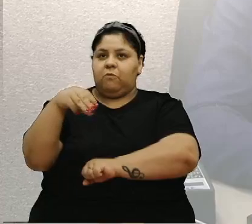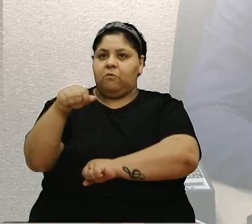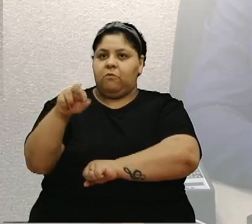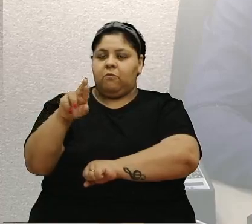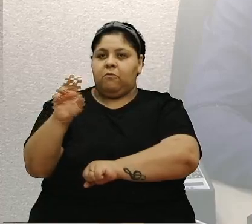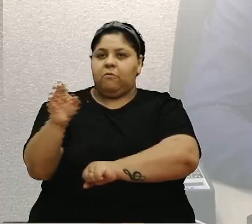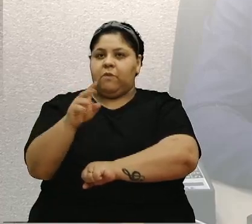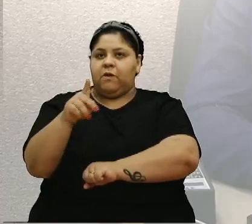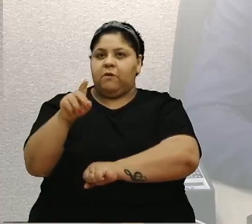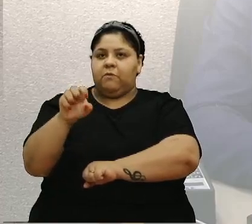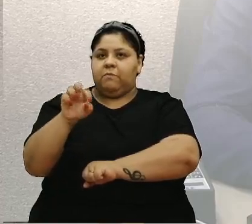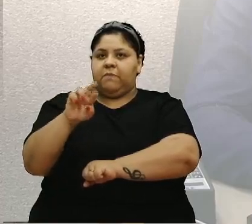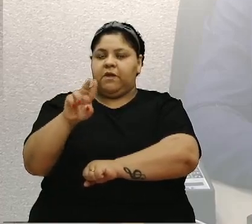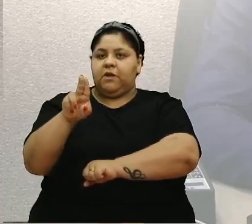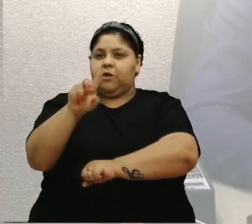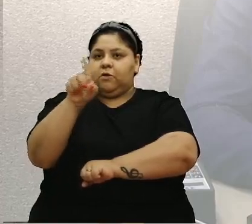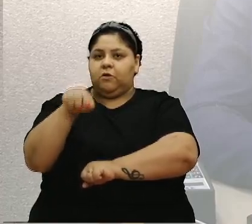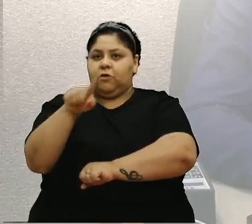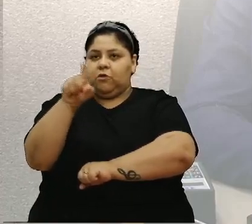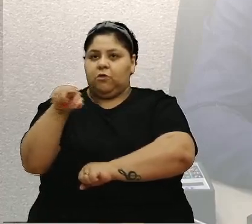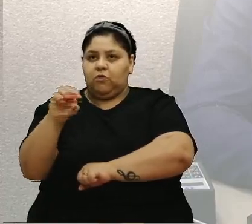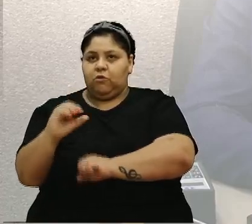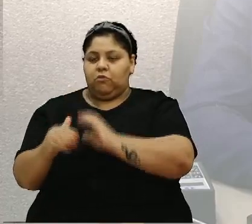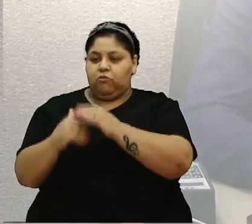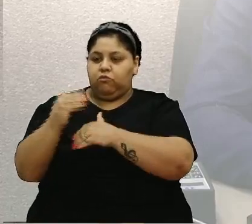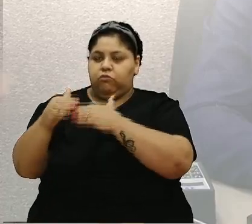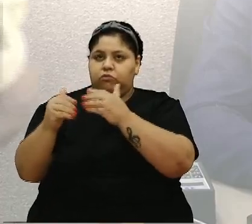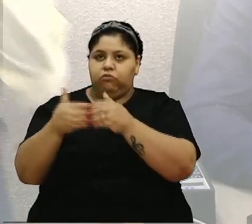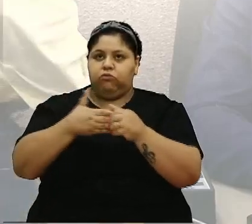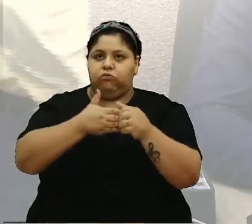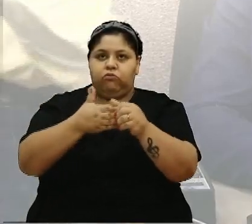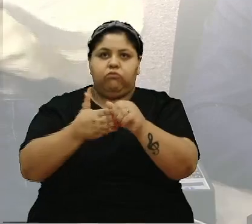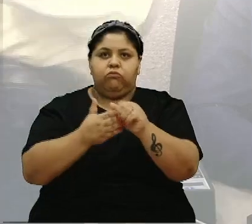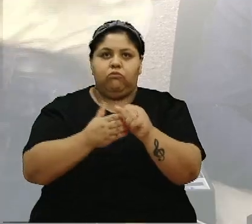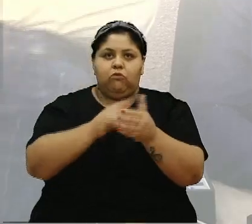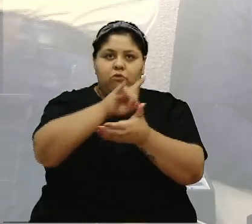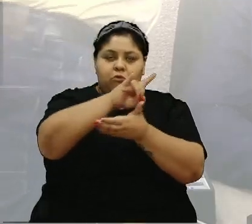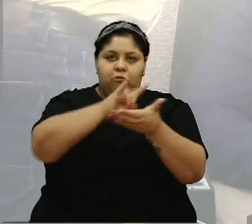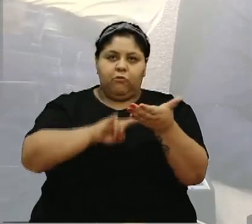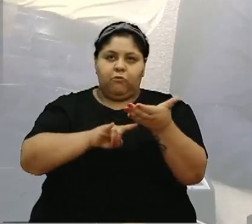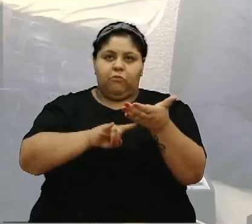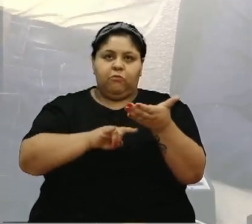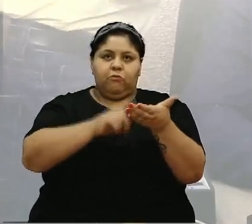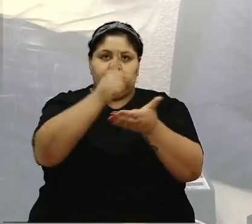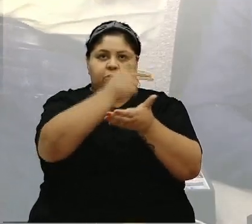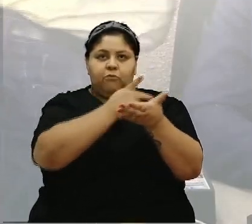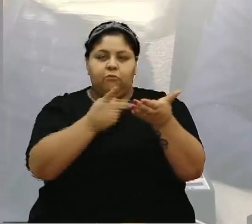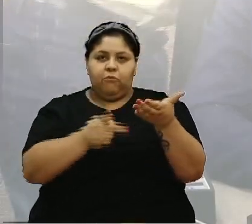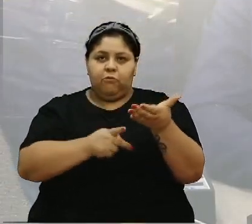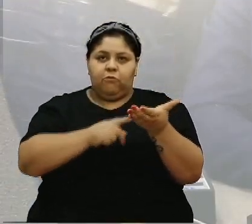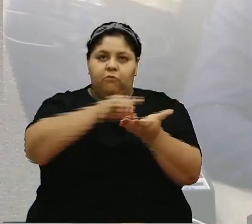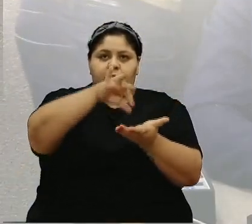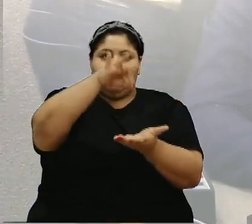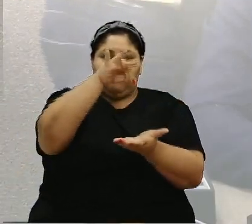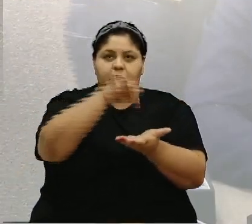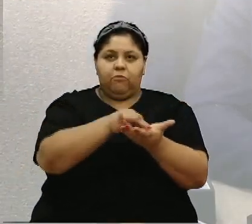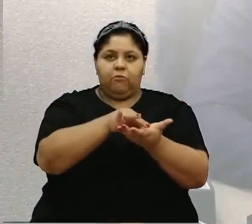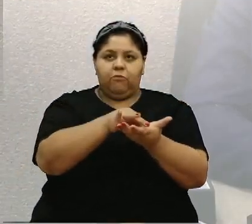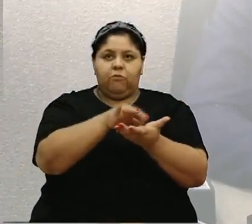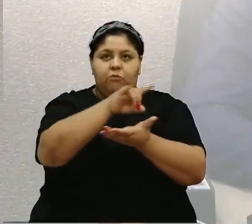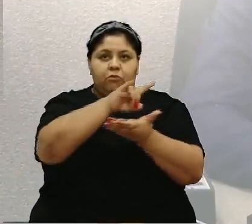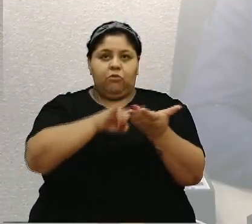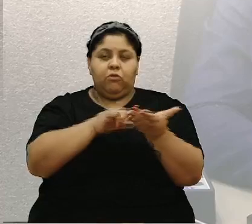Peroso Juncker. O processo vem instruído com histórico, mapa de localização, certidão de óbito e